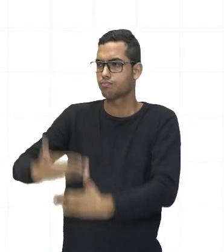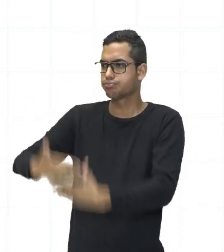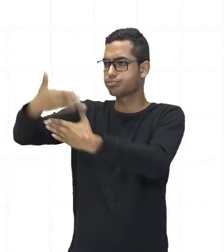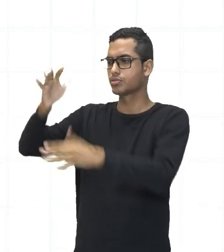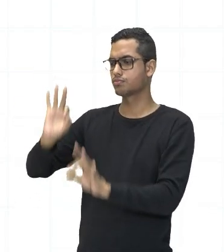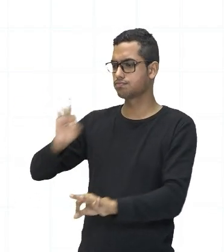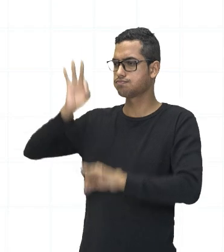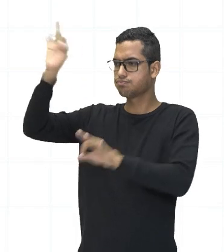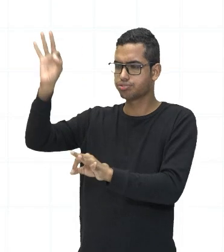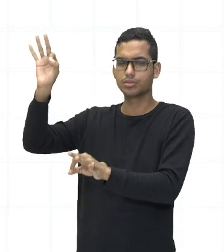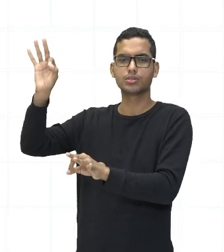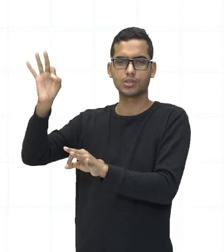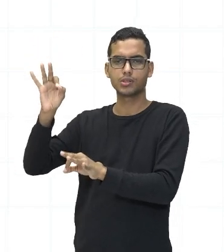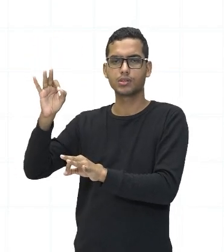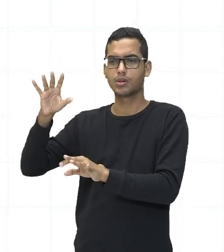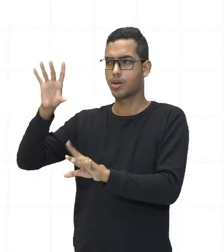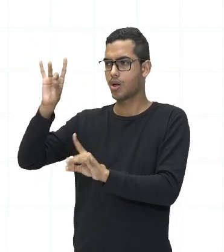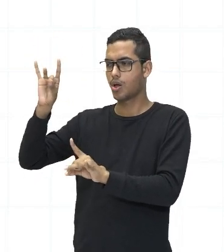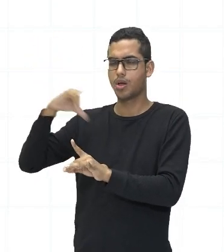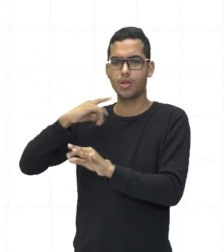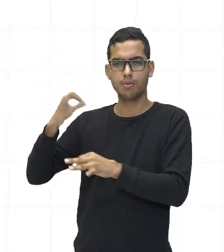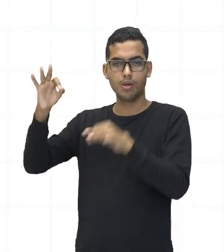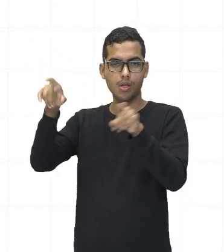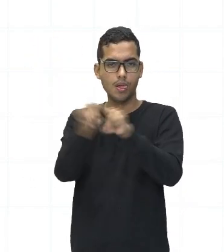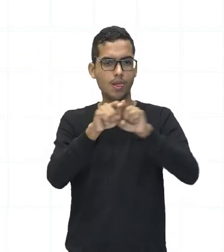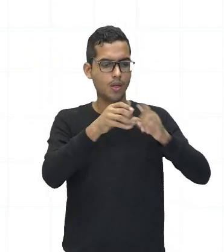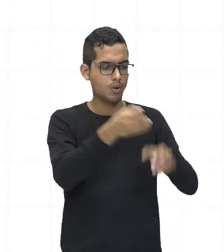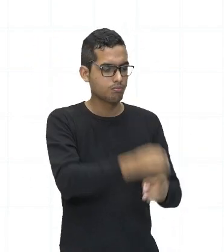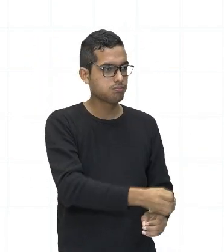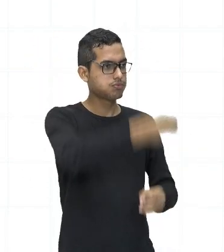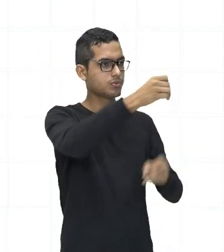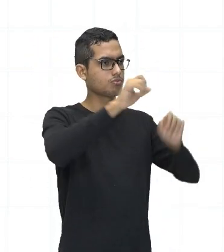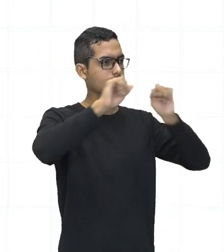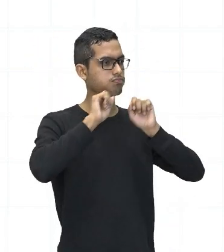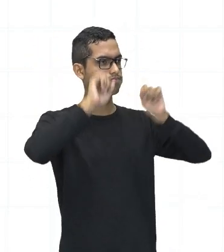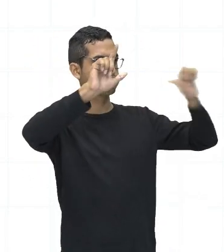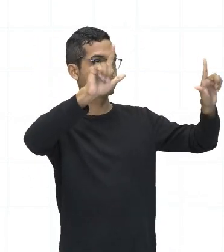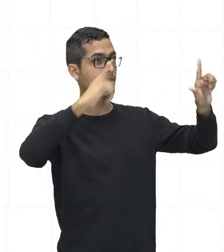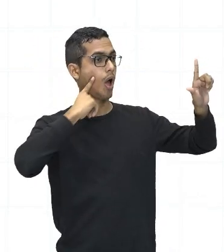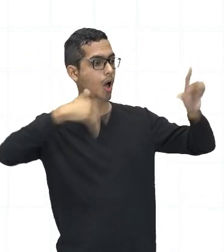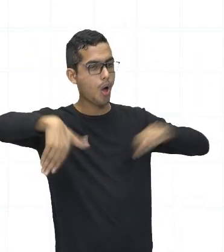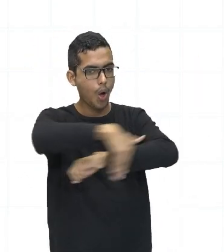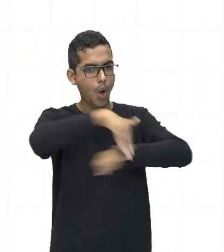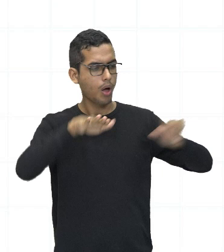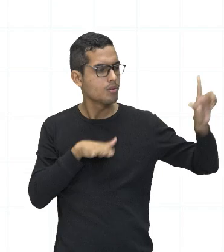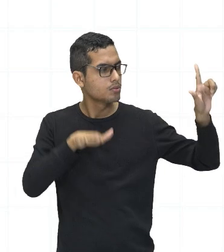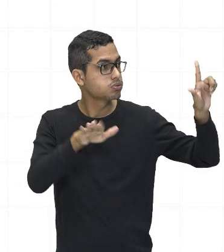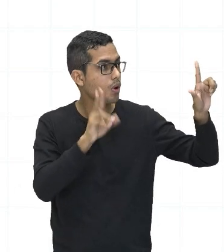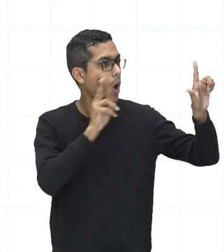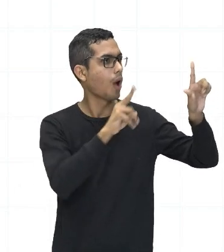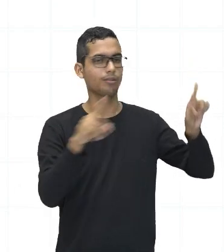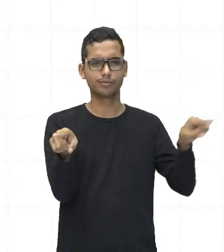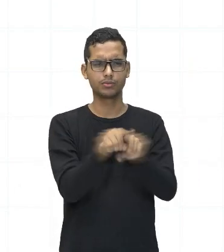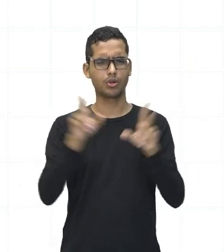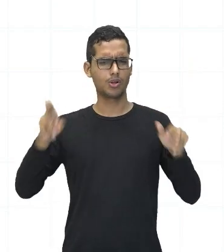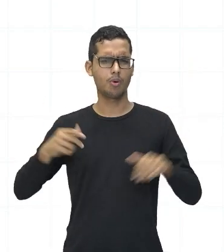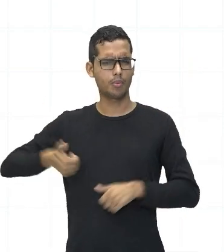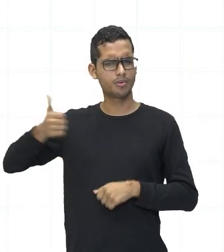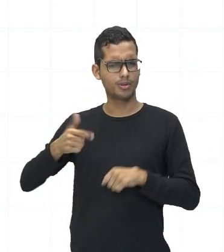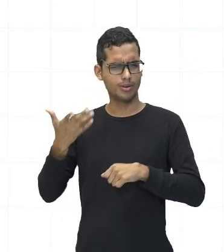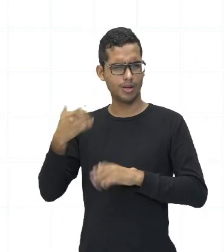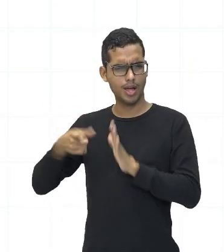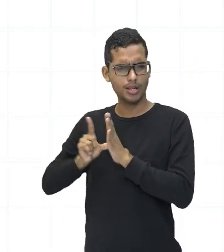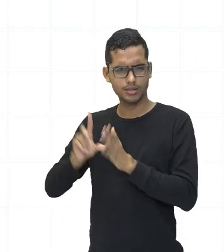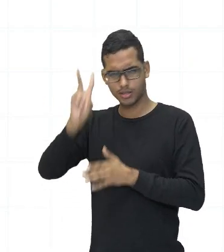murais de cartazes, na verdade, em outdoors, né? Assim como o primeiro. E aqui o público-alvo é